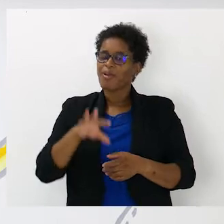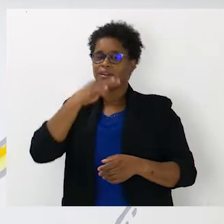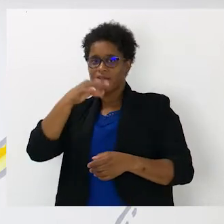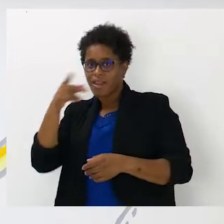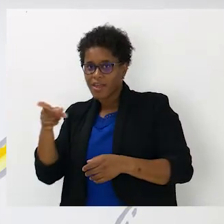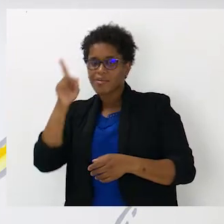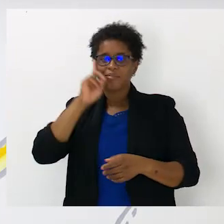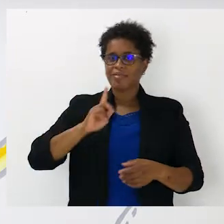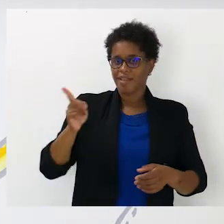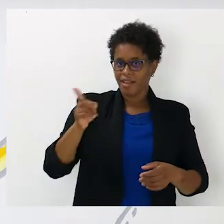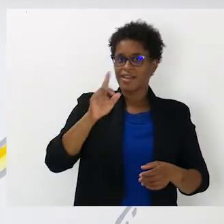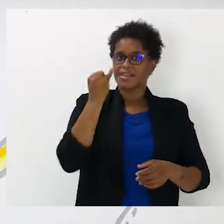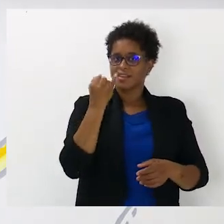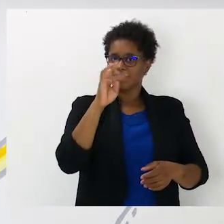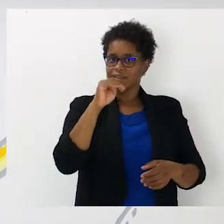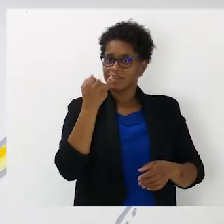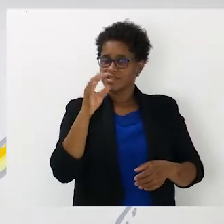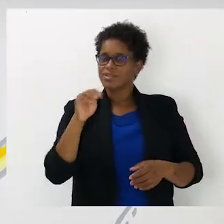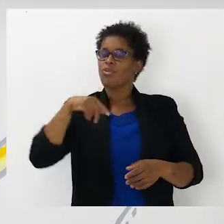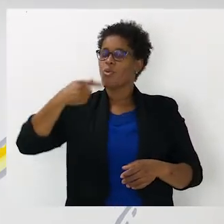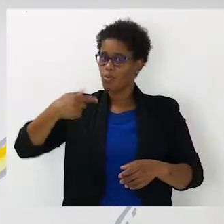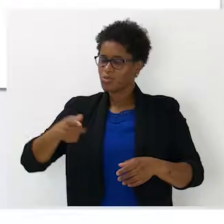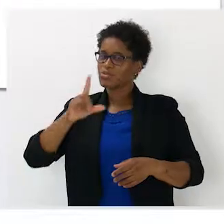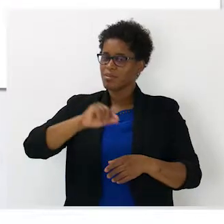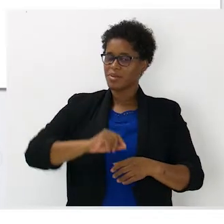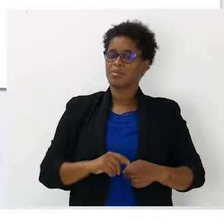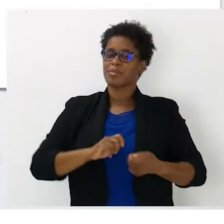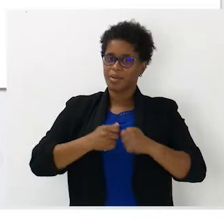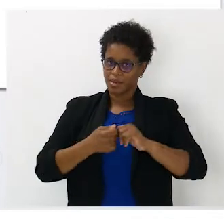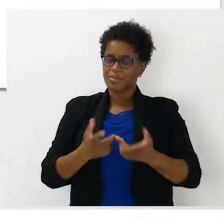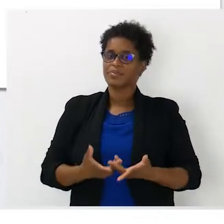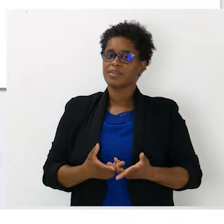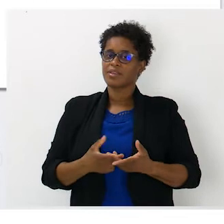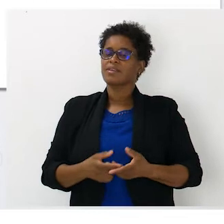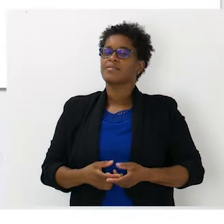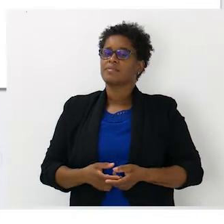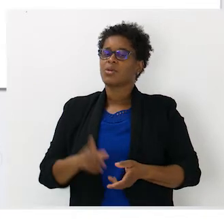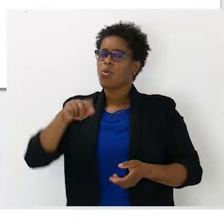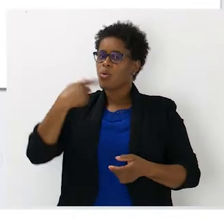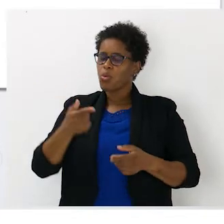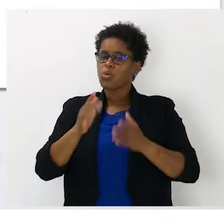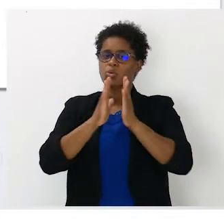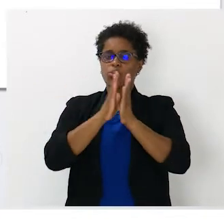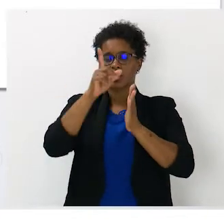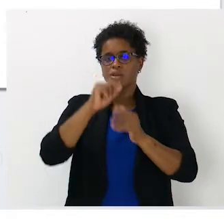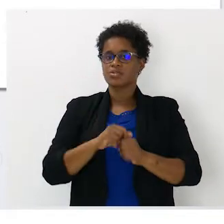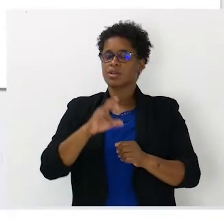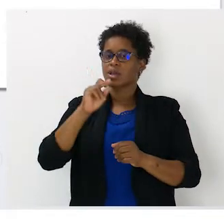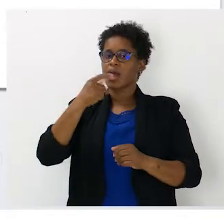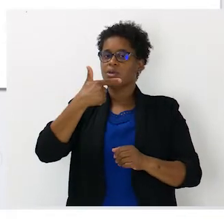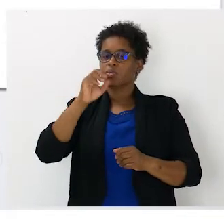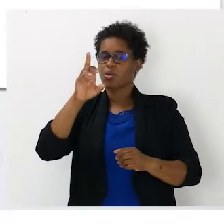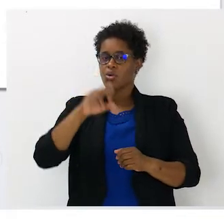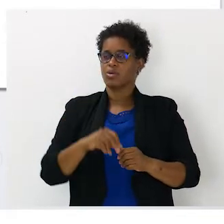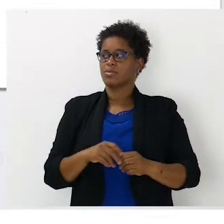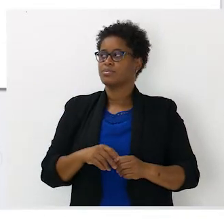a Ísis, entre outros. Um outro deus, deusa Torre,